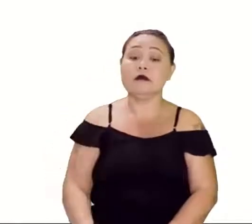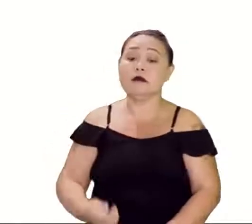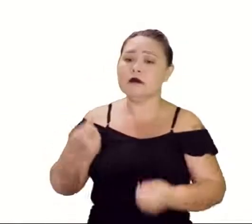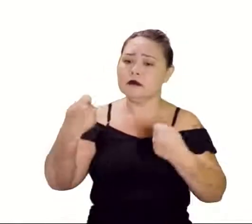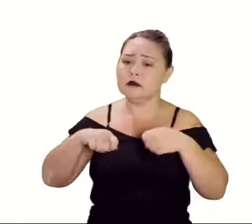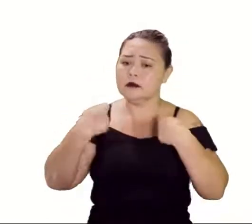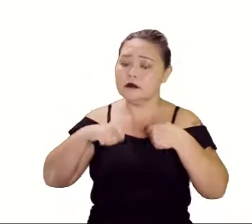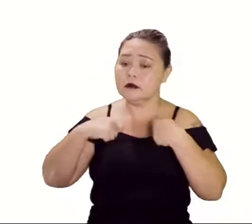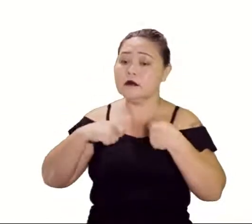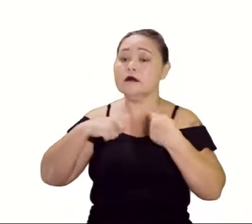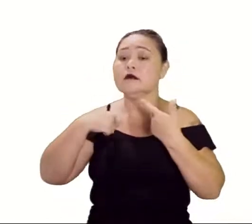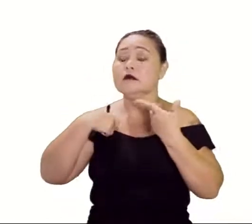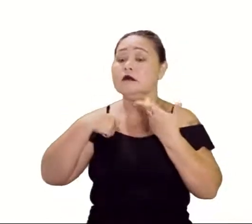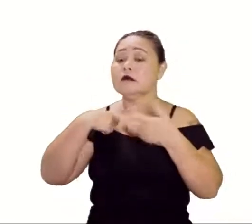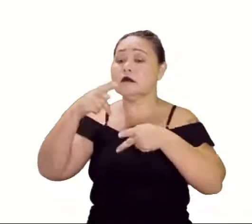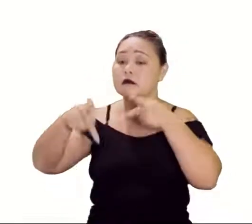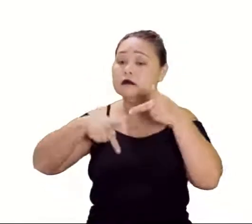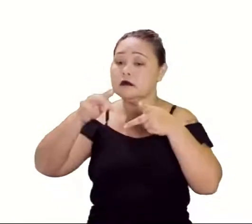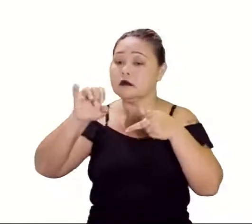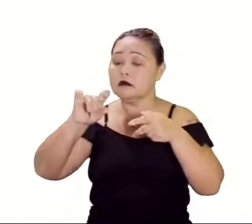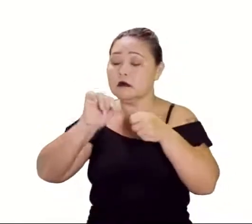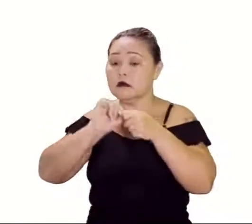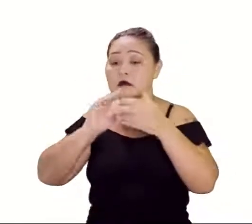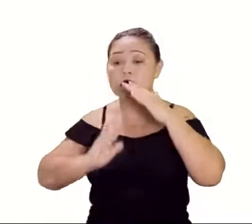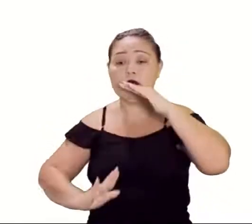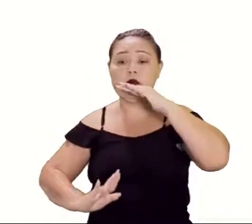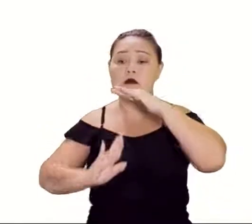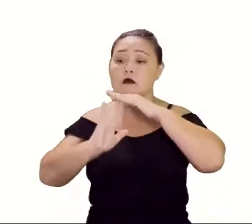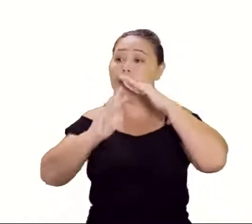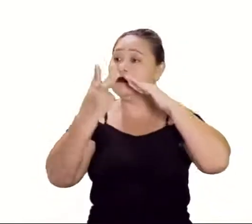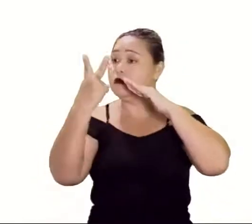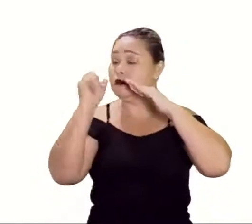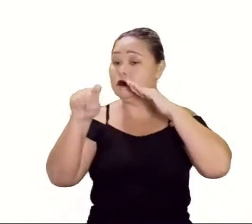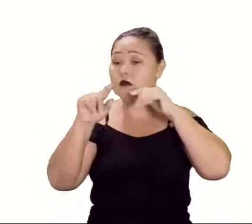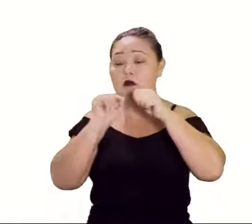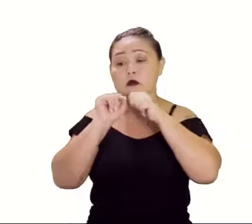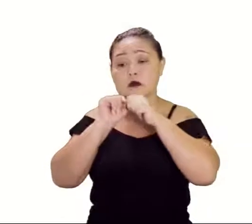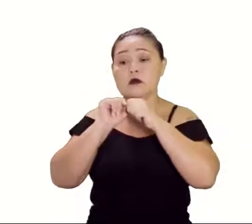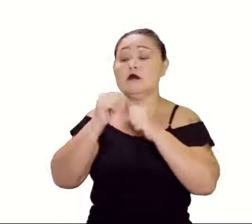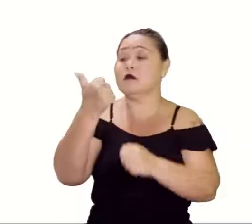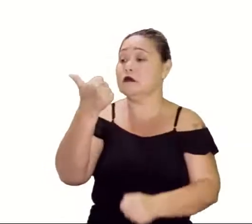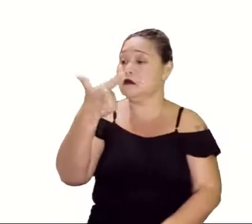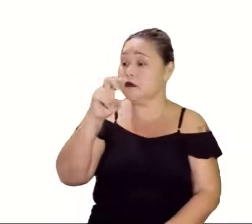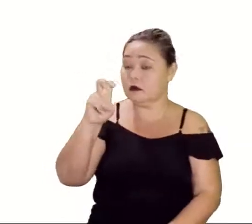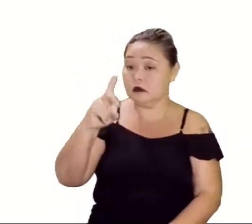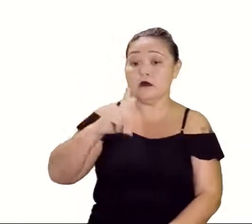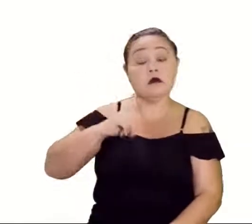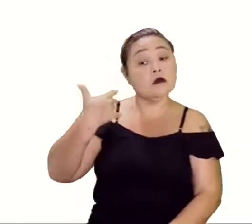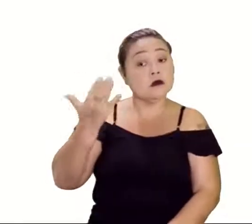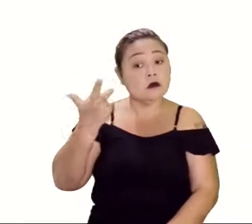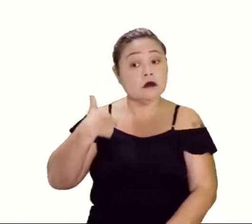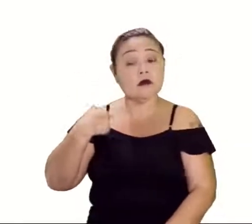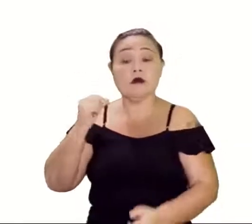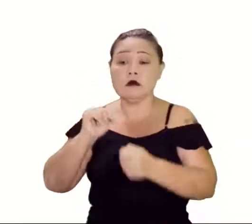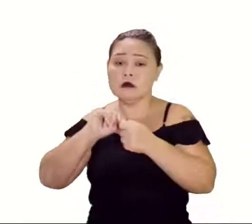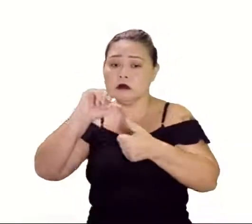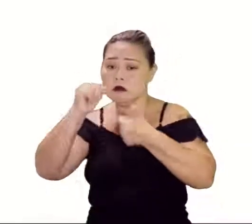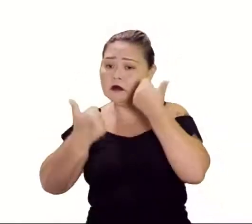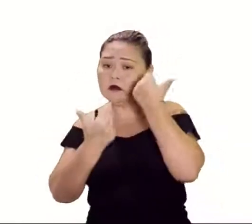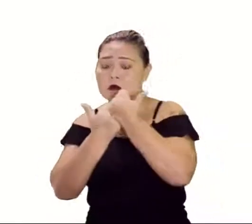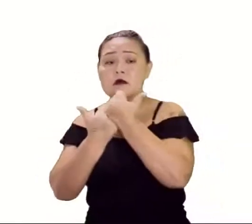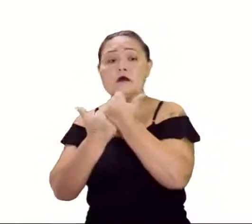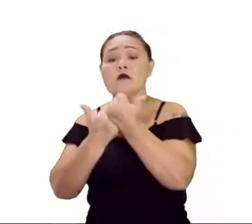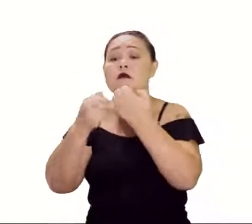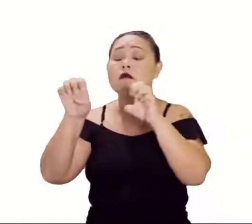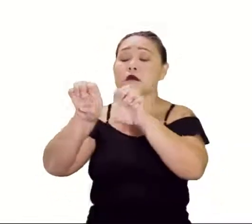precisar de 4 horas para a população de bactérias atingir 2.000. Então, de 125... Se ele quisesse fazer a prova real, ele podia pegar